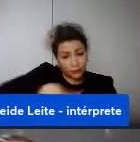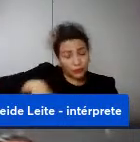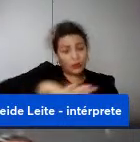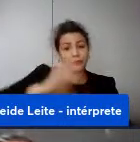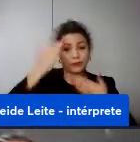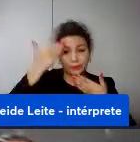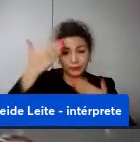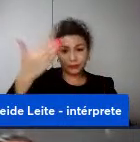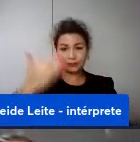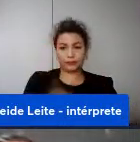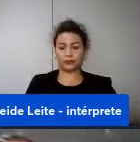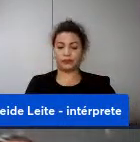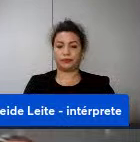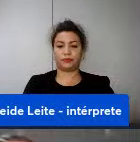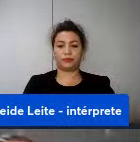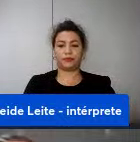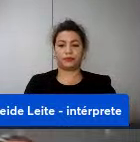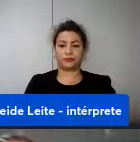obrigado.